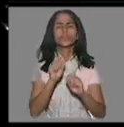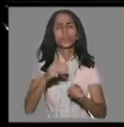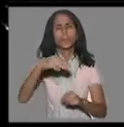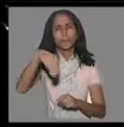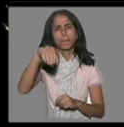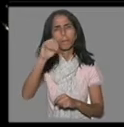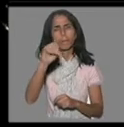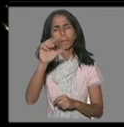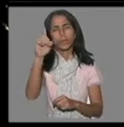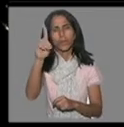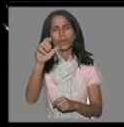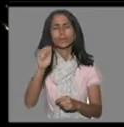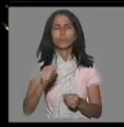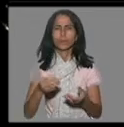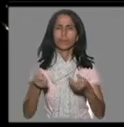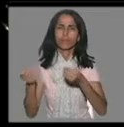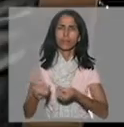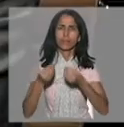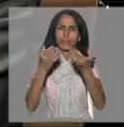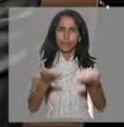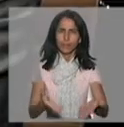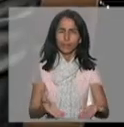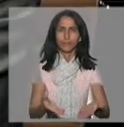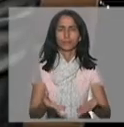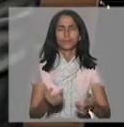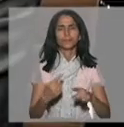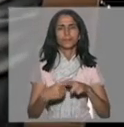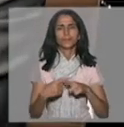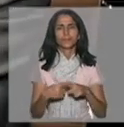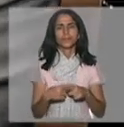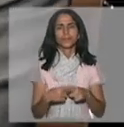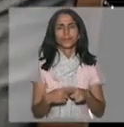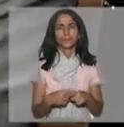moda proporciona isso, né? Porque